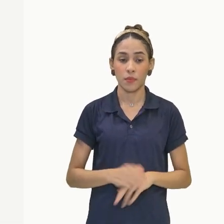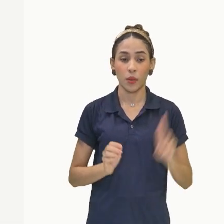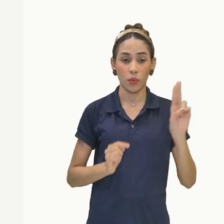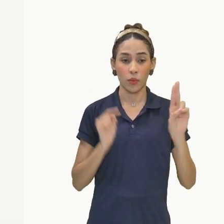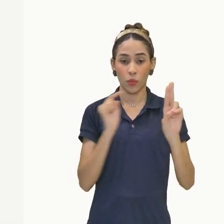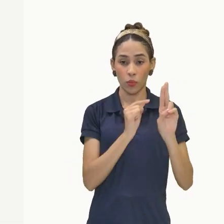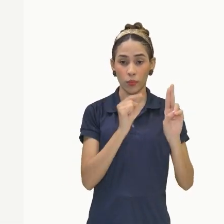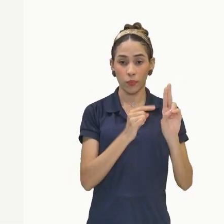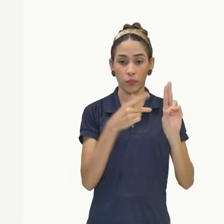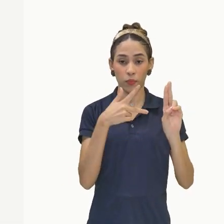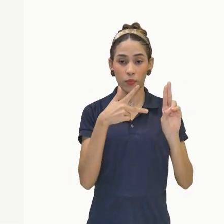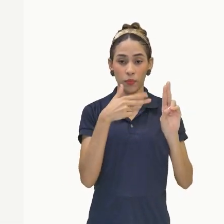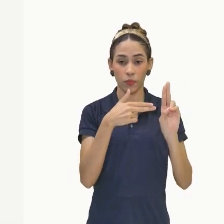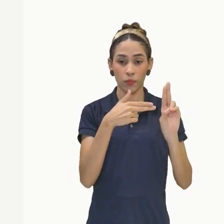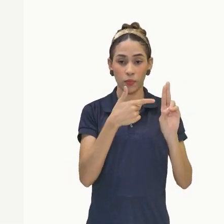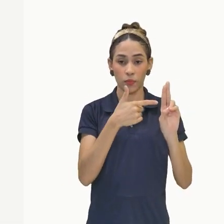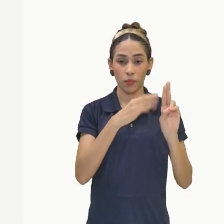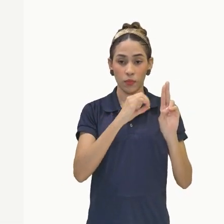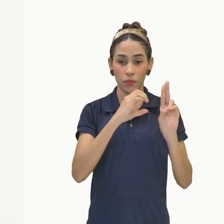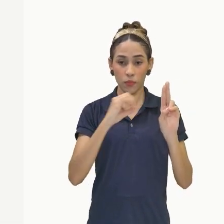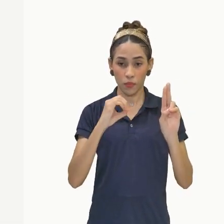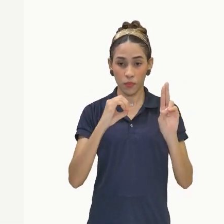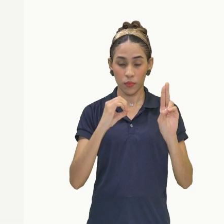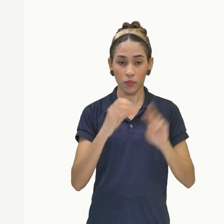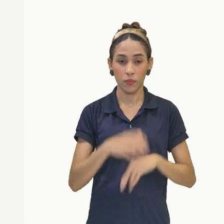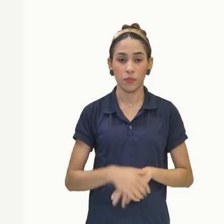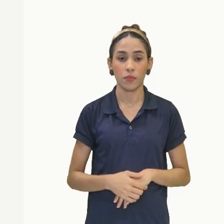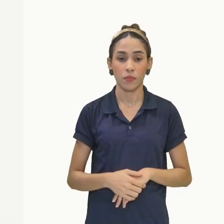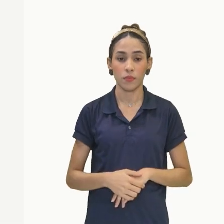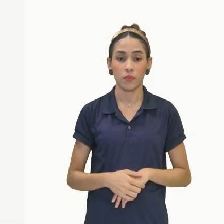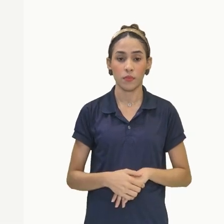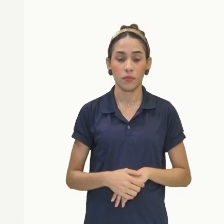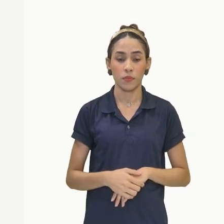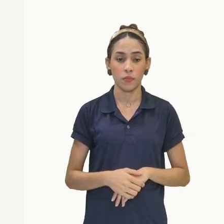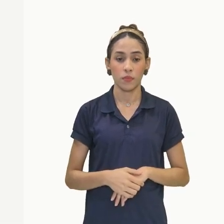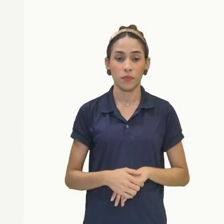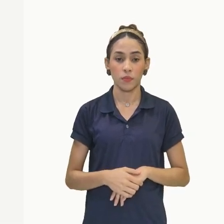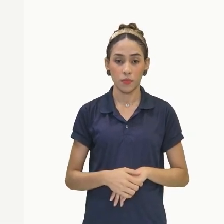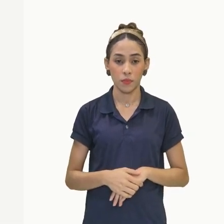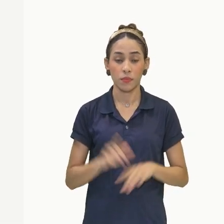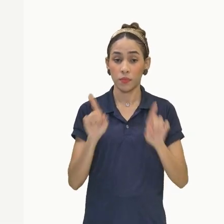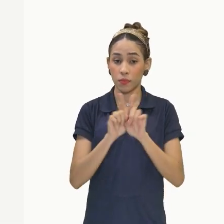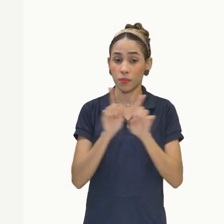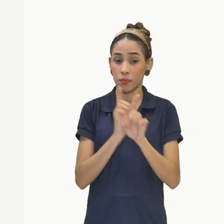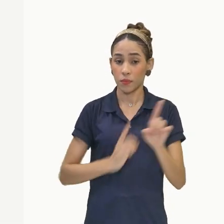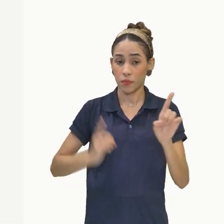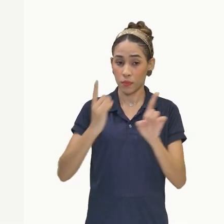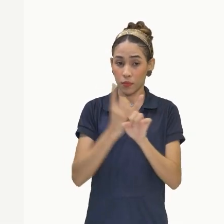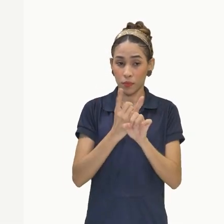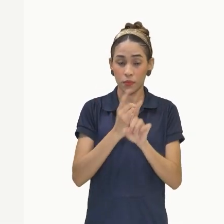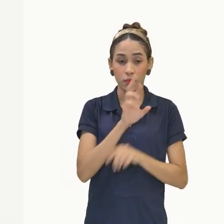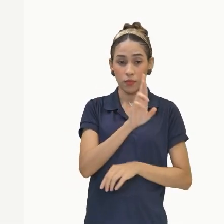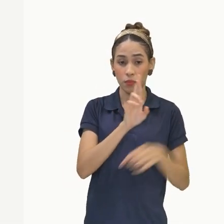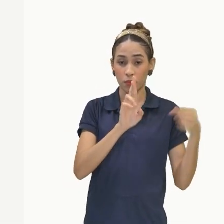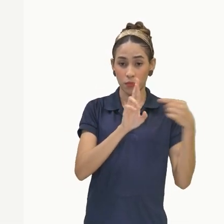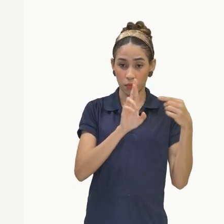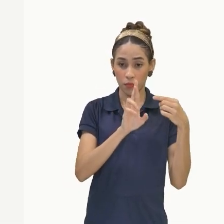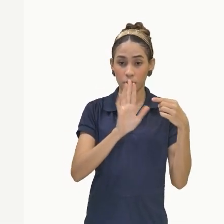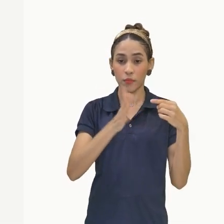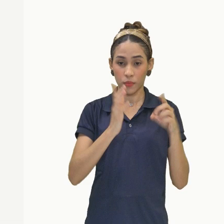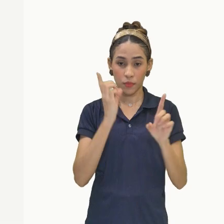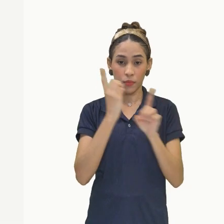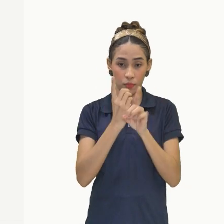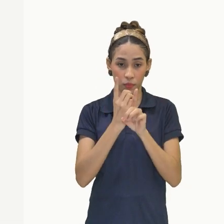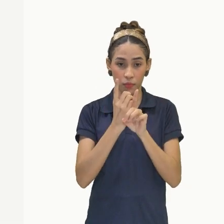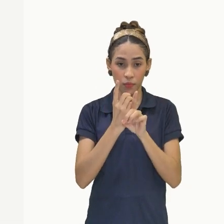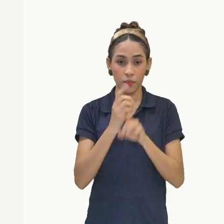200 volts. A força contra a eletromotriz eu vou encontrar, mais a resistência interna a gente